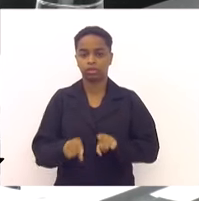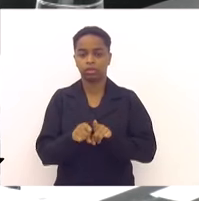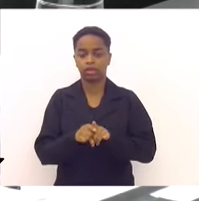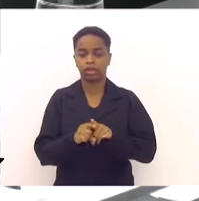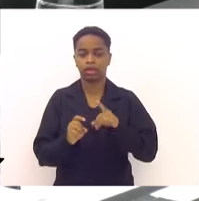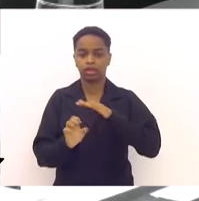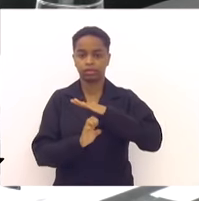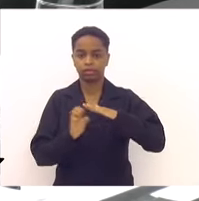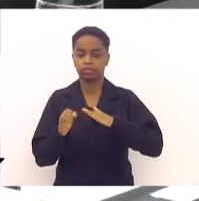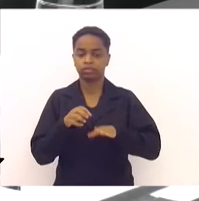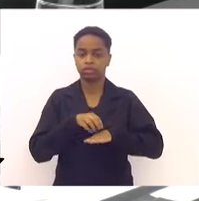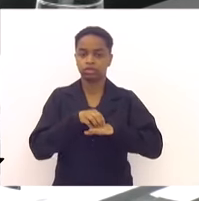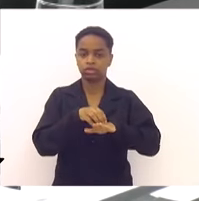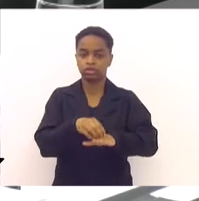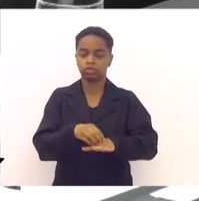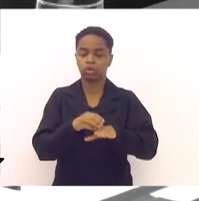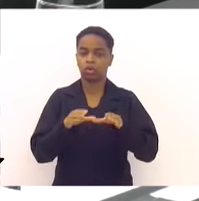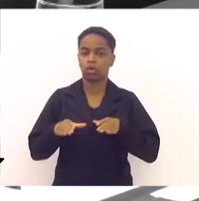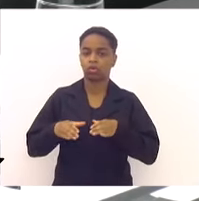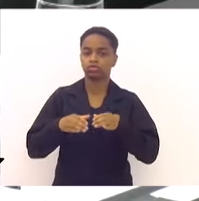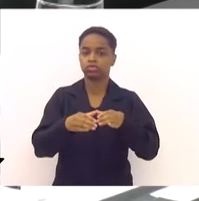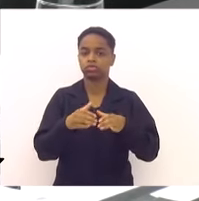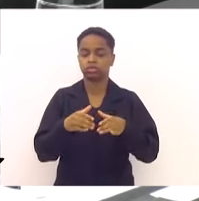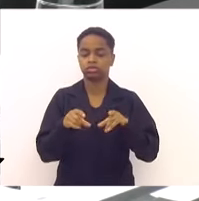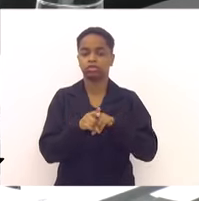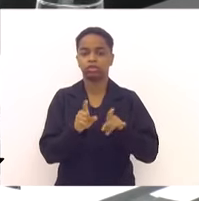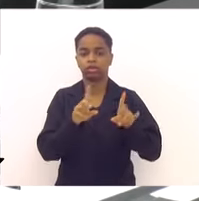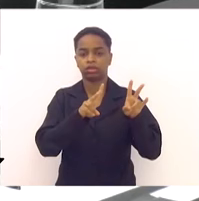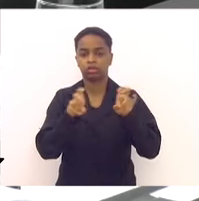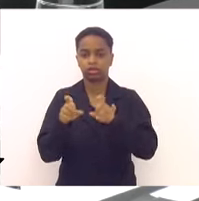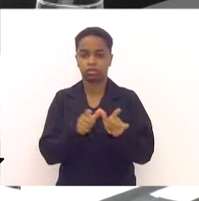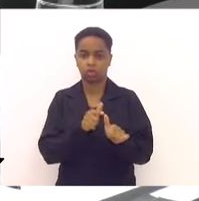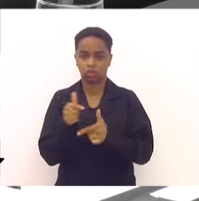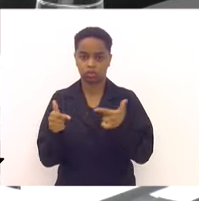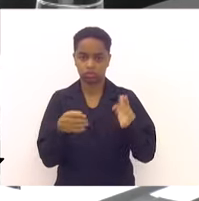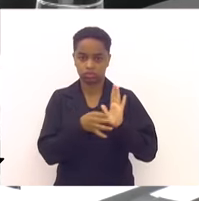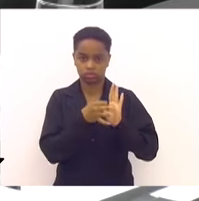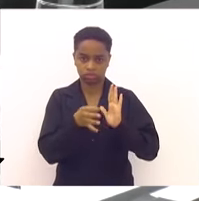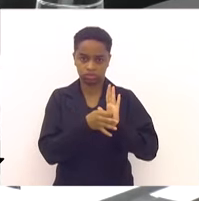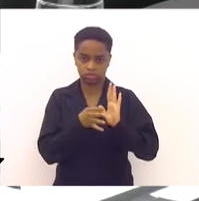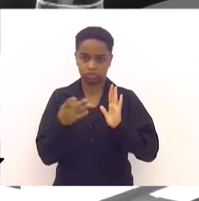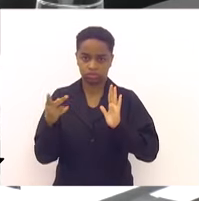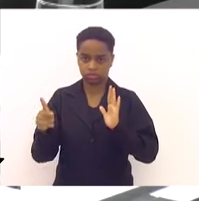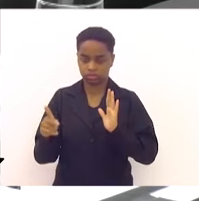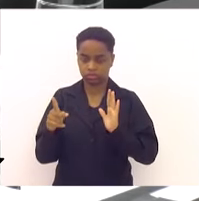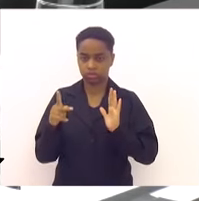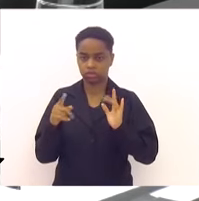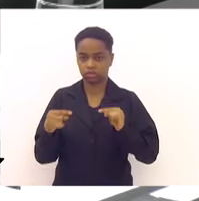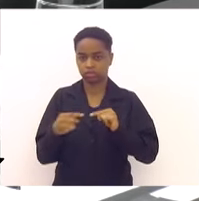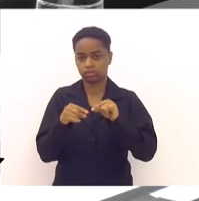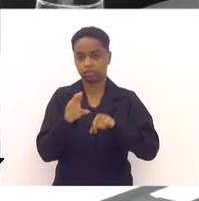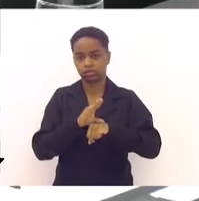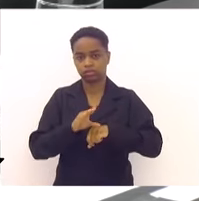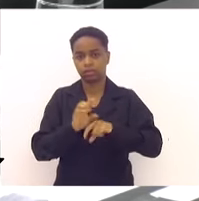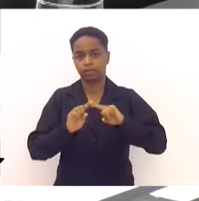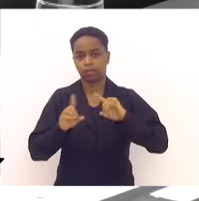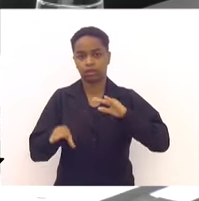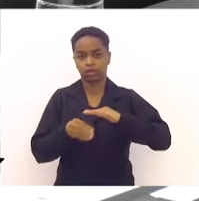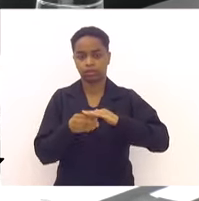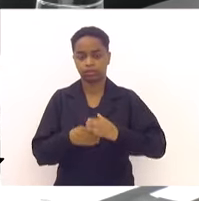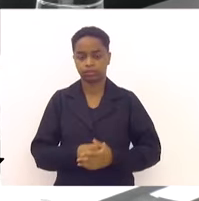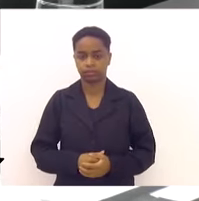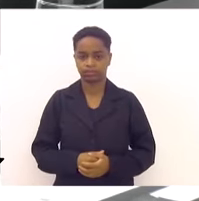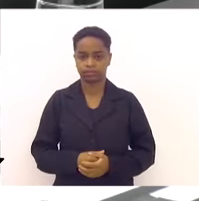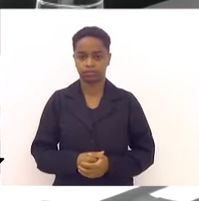transportes coletivos de passageiros e dá outras providências. O parecer do deputado doutor Serginho foi pela constitucionalidade com